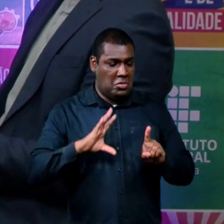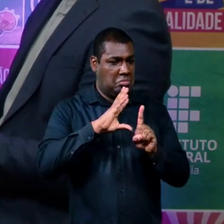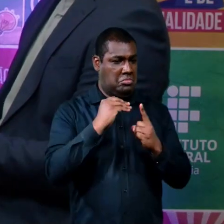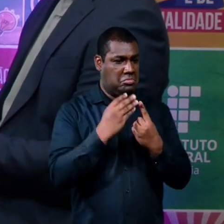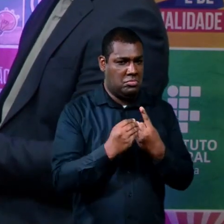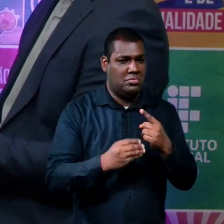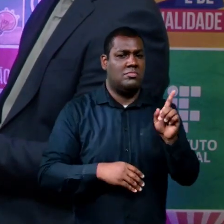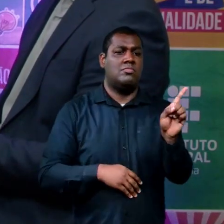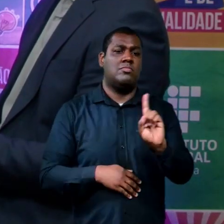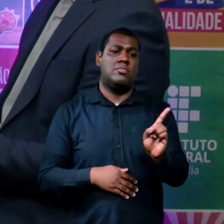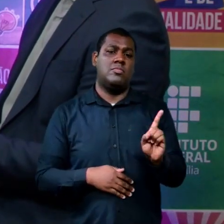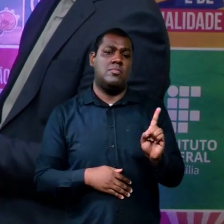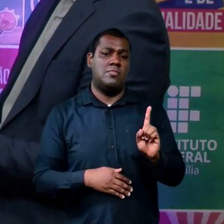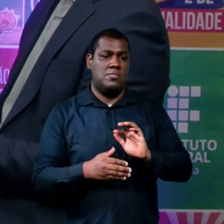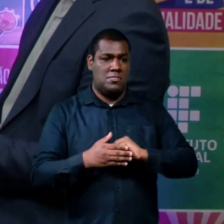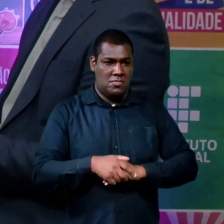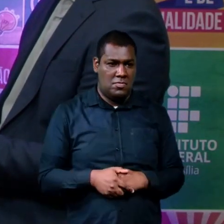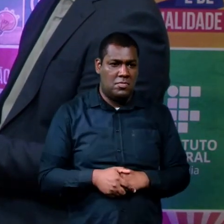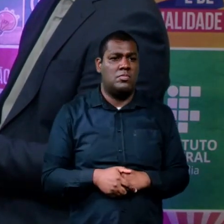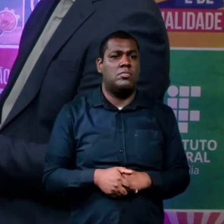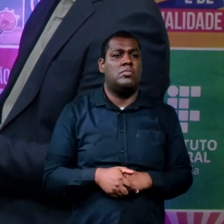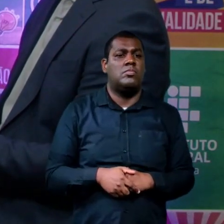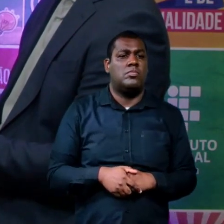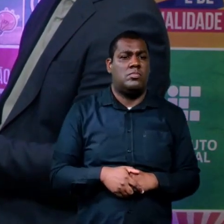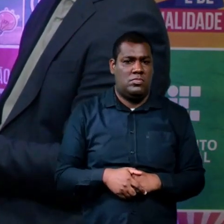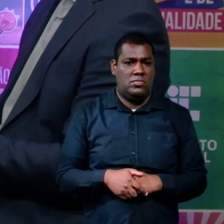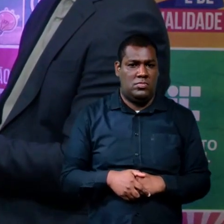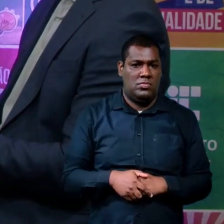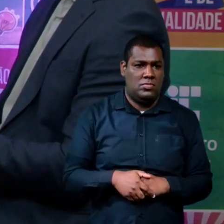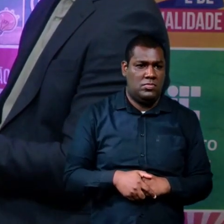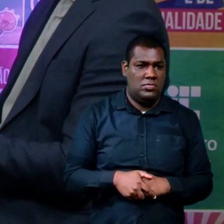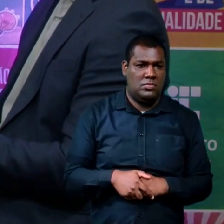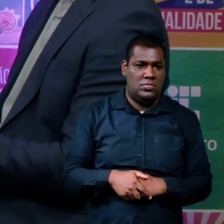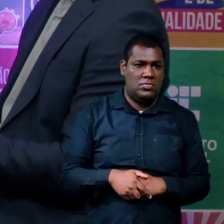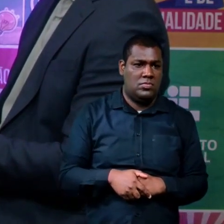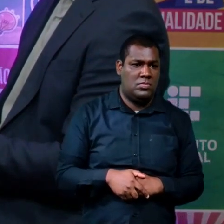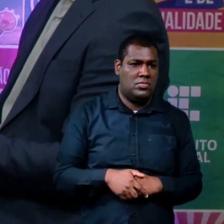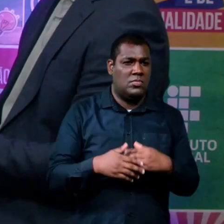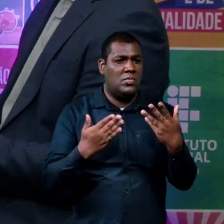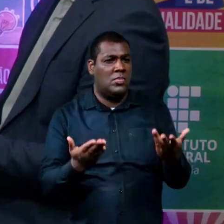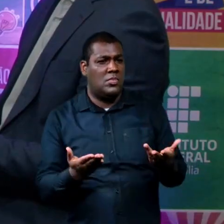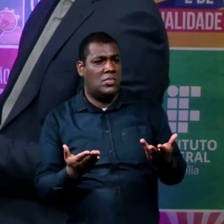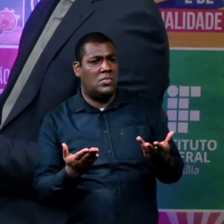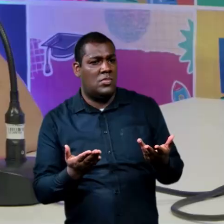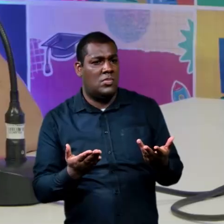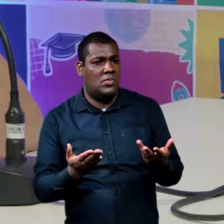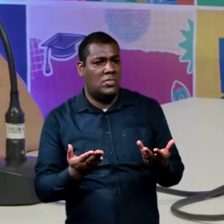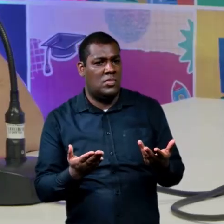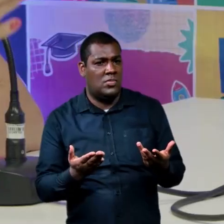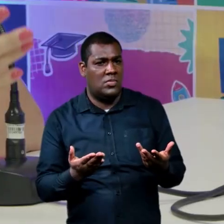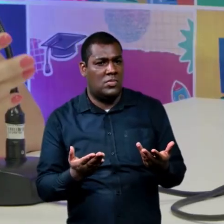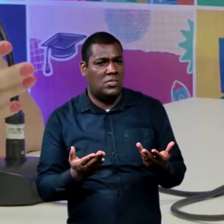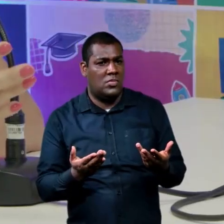uma conduta ou uma relação, que ali você não tem muito claro, e aí já diz, não, mas ele é um assediador sexual, então